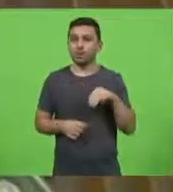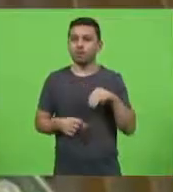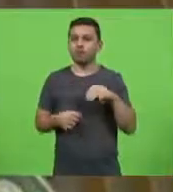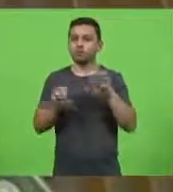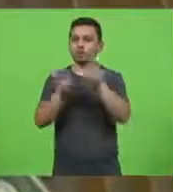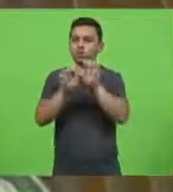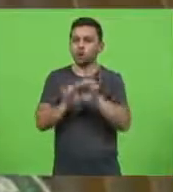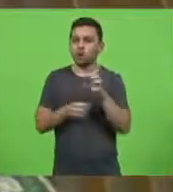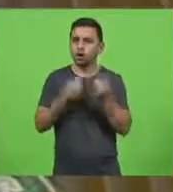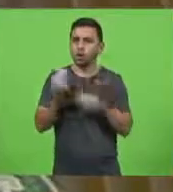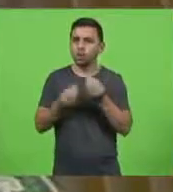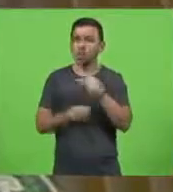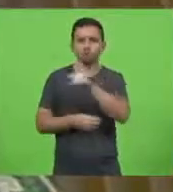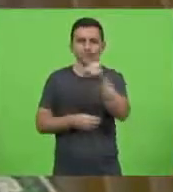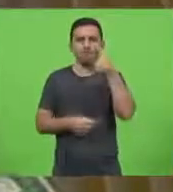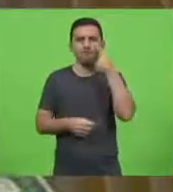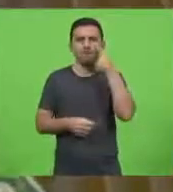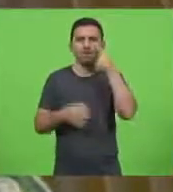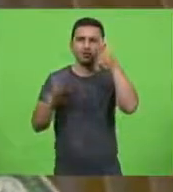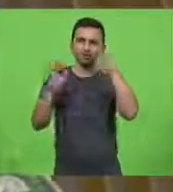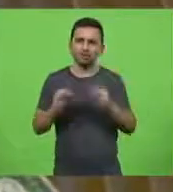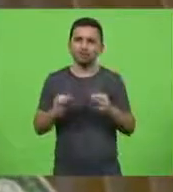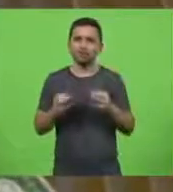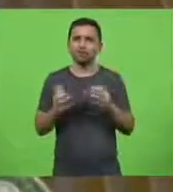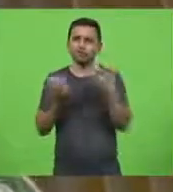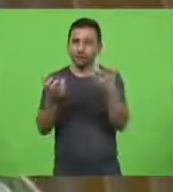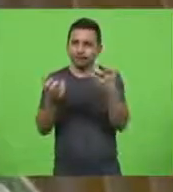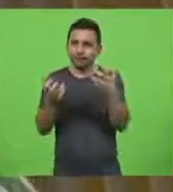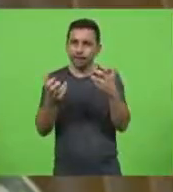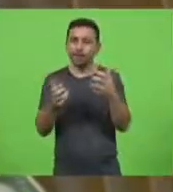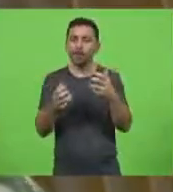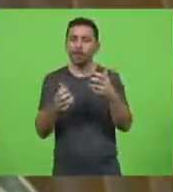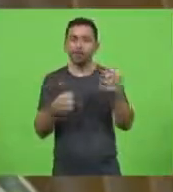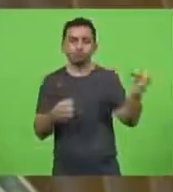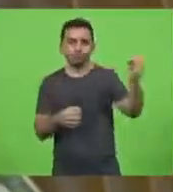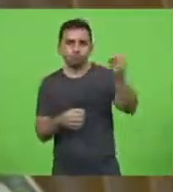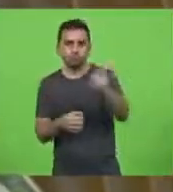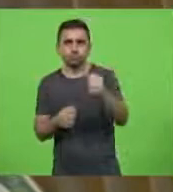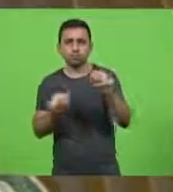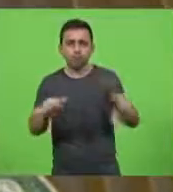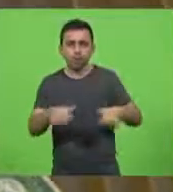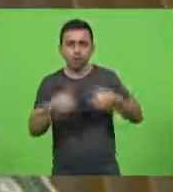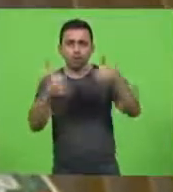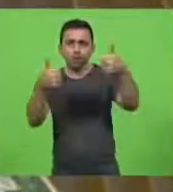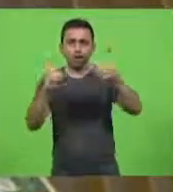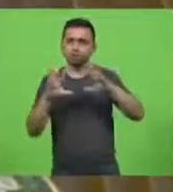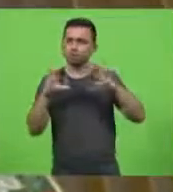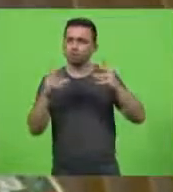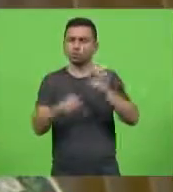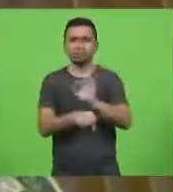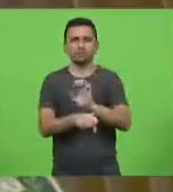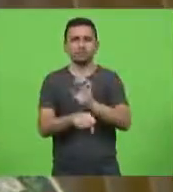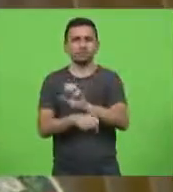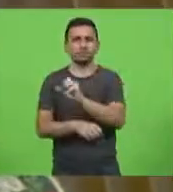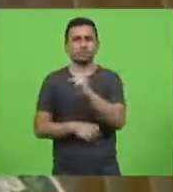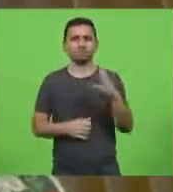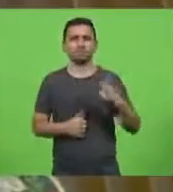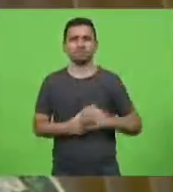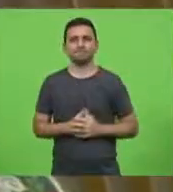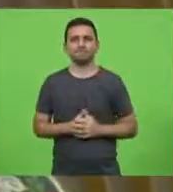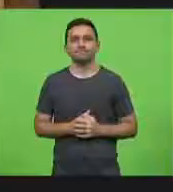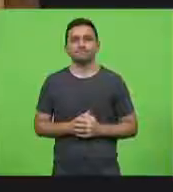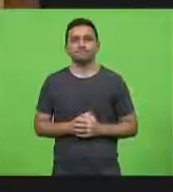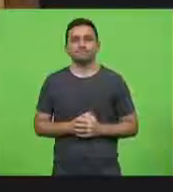senhores vão ver que o que se busca é a recomposição, é o melhoramento em todo o estado de Santa Catarina.